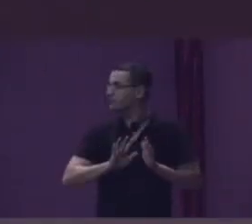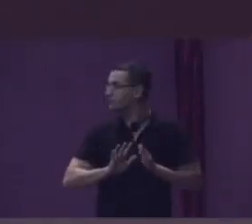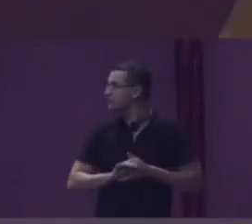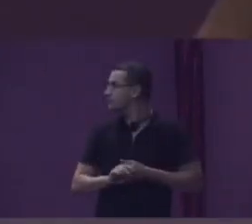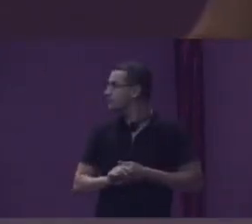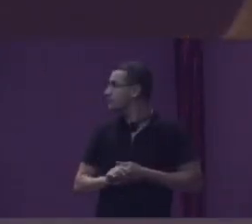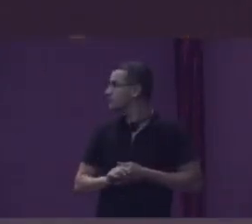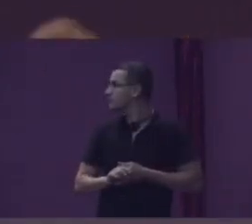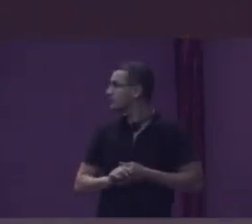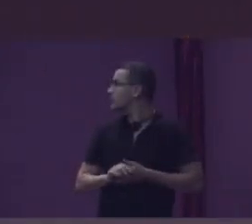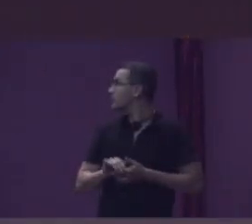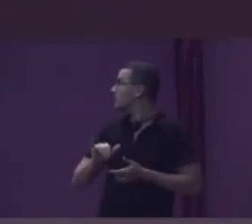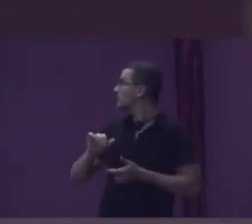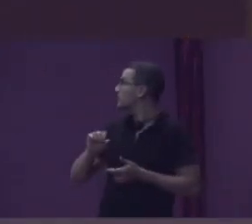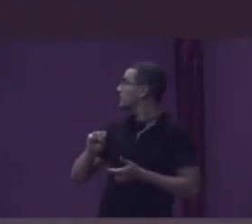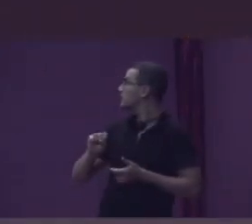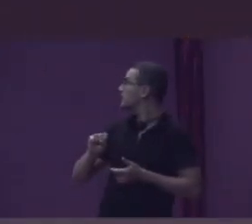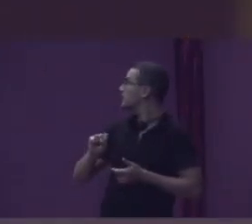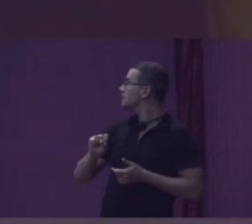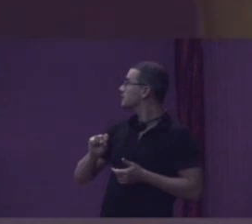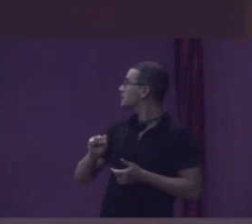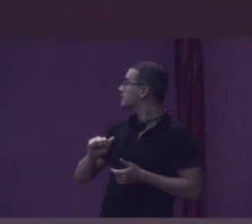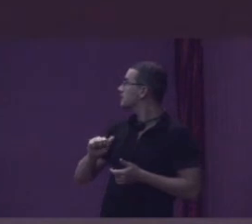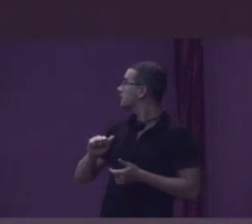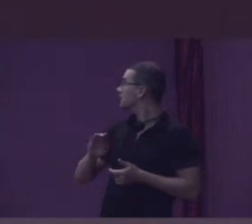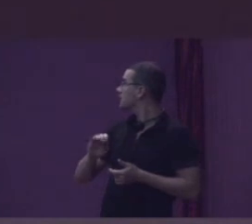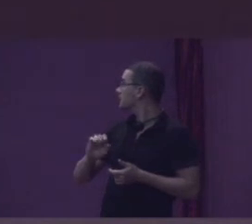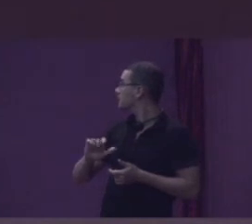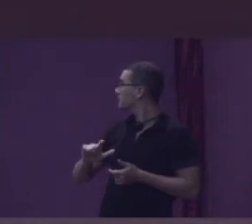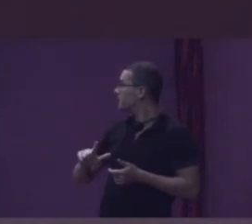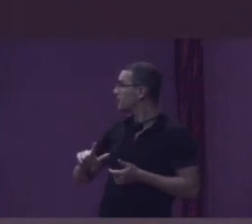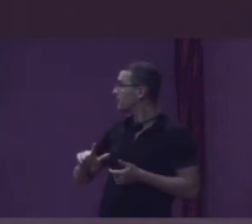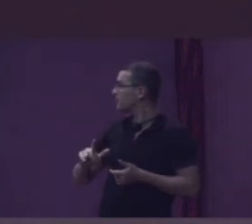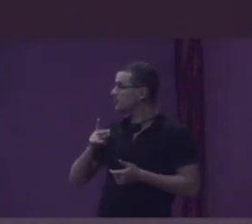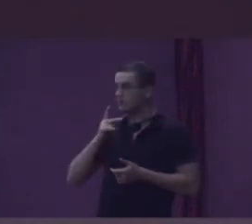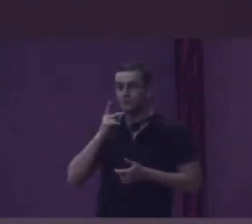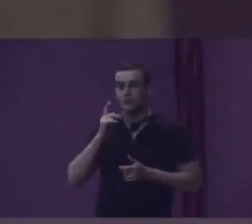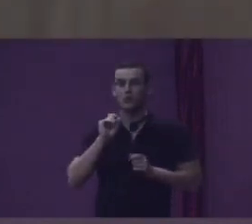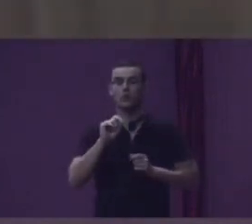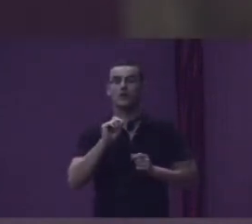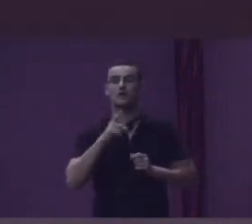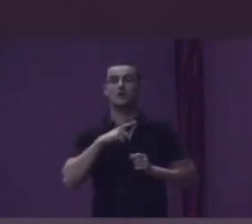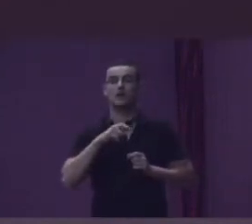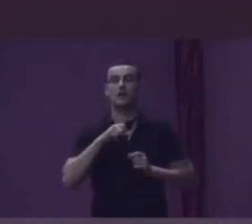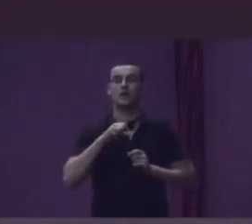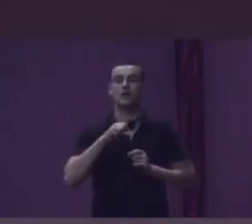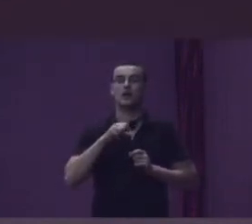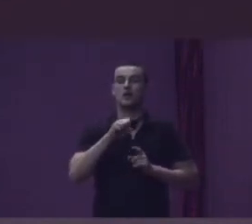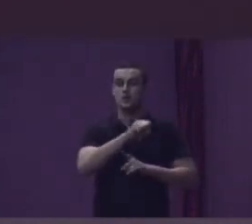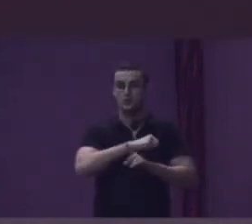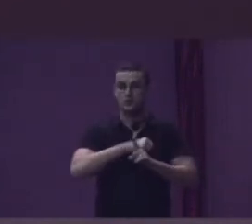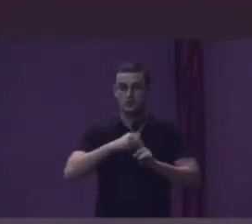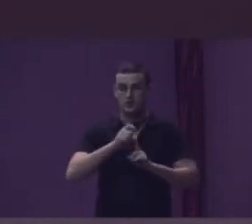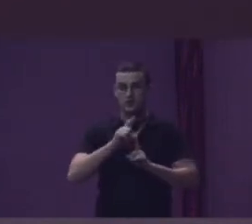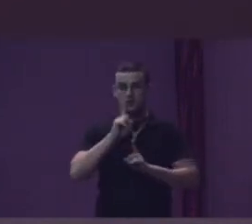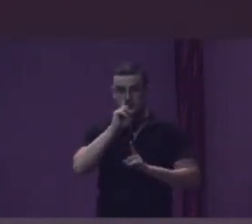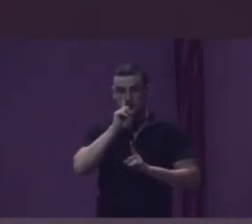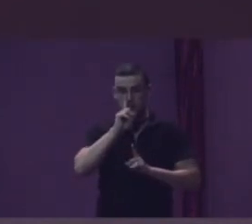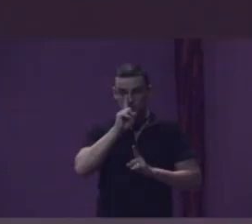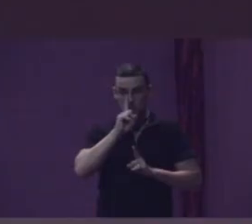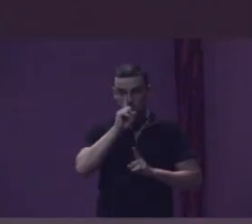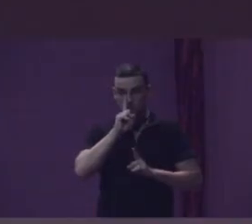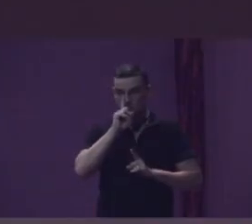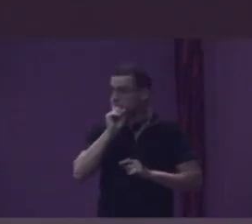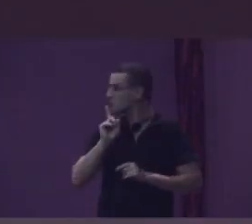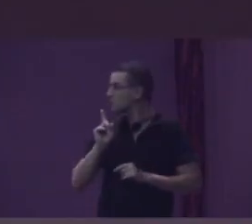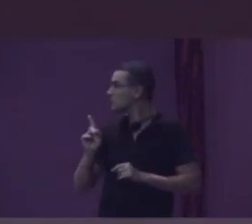Porque Isabel falou um pouco de sociedade de risco, Ulrich Beck, mas a sociedade